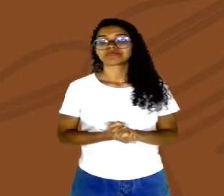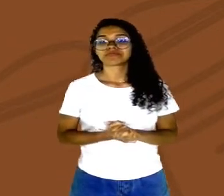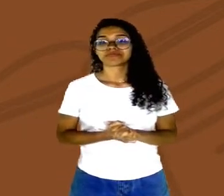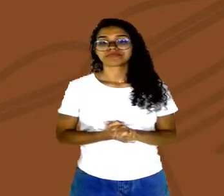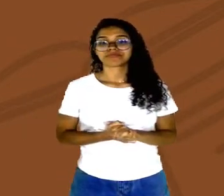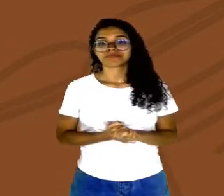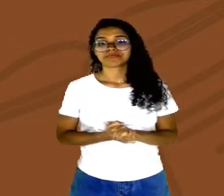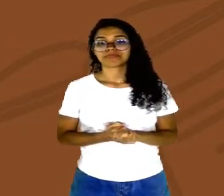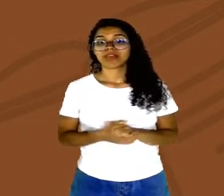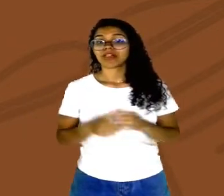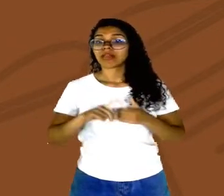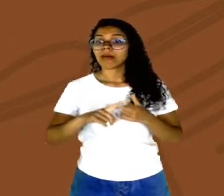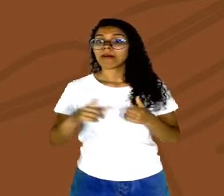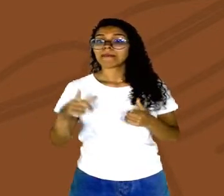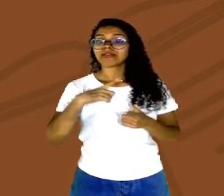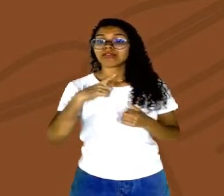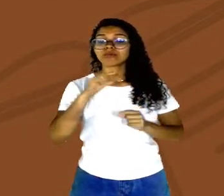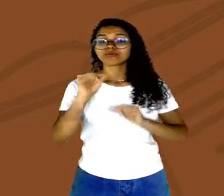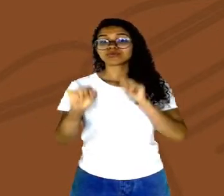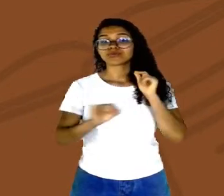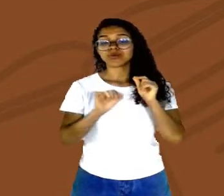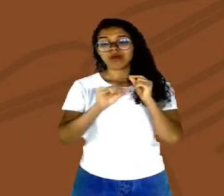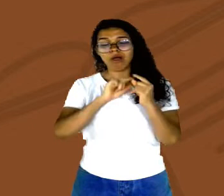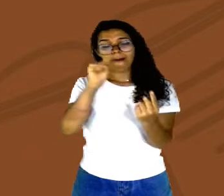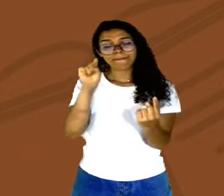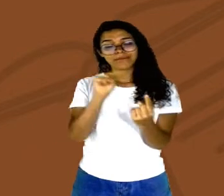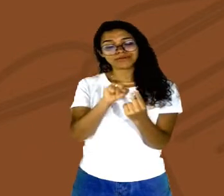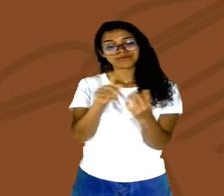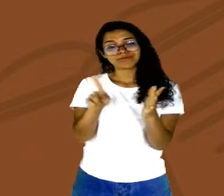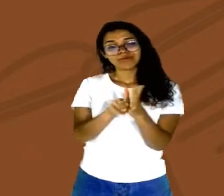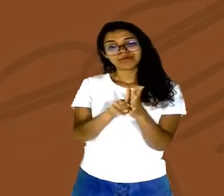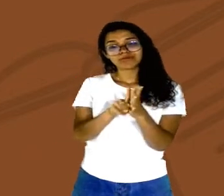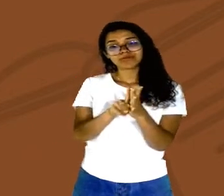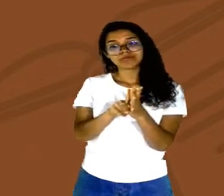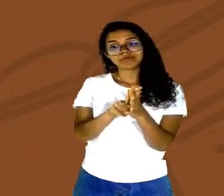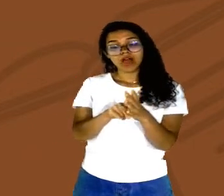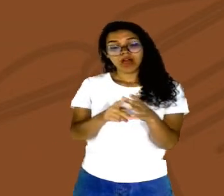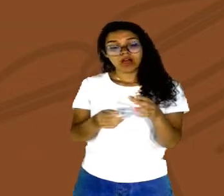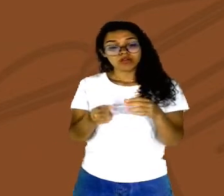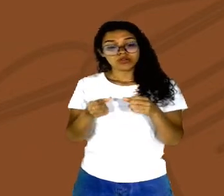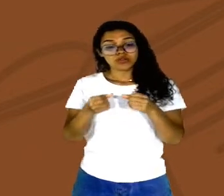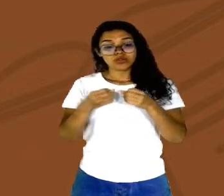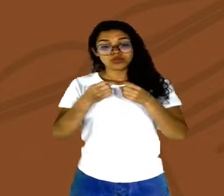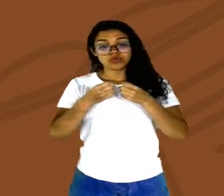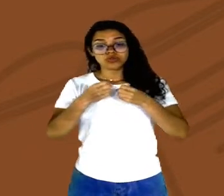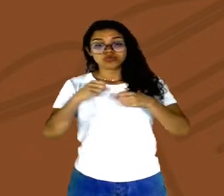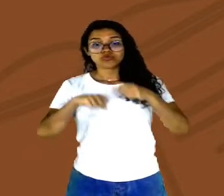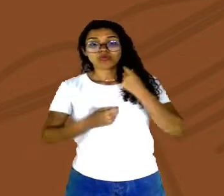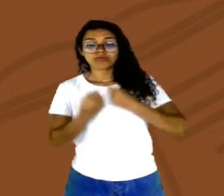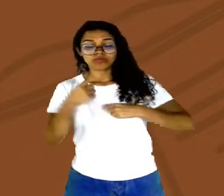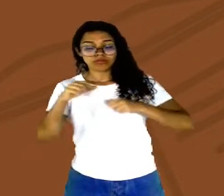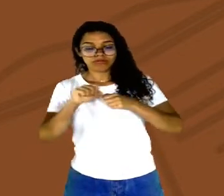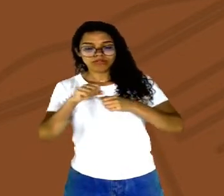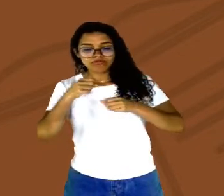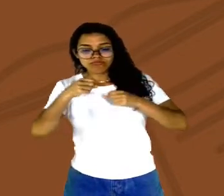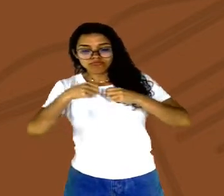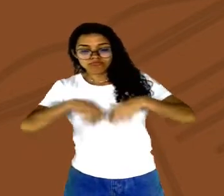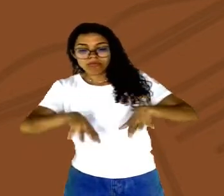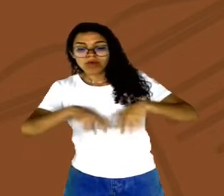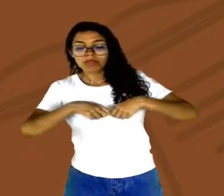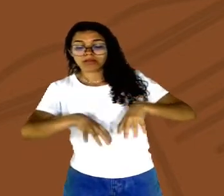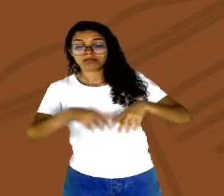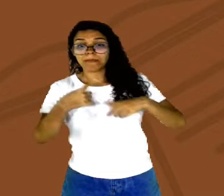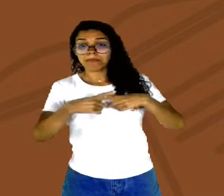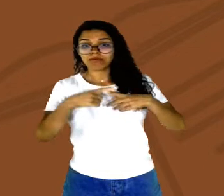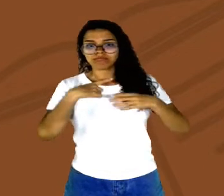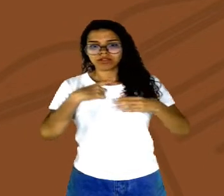que tem a função de secretar substância, porque o sistema endócrino ele é formado por